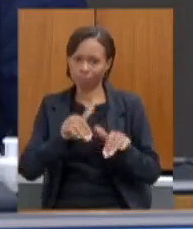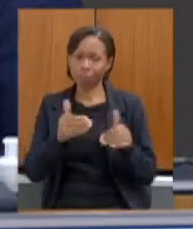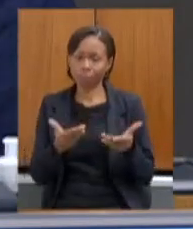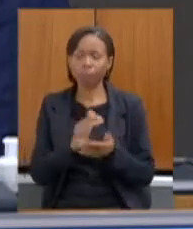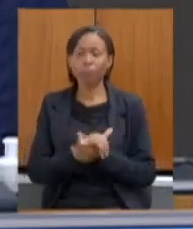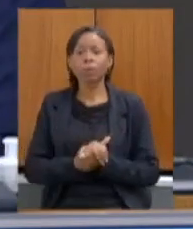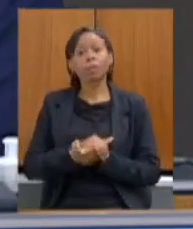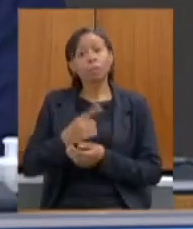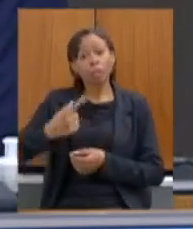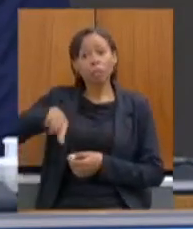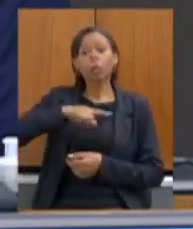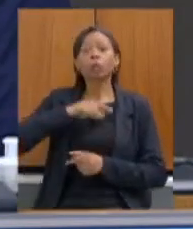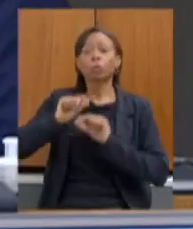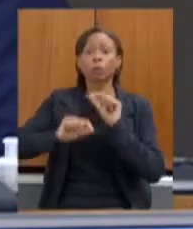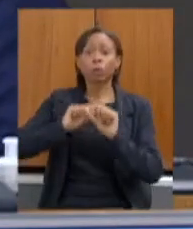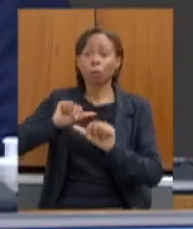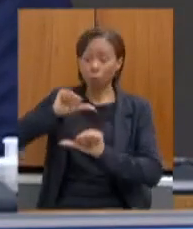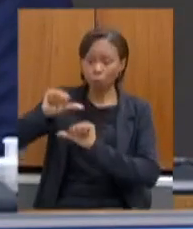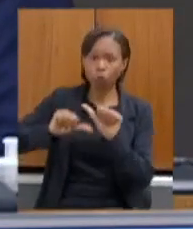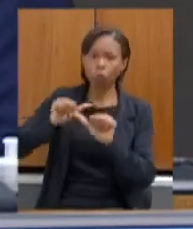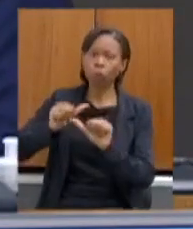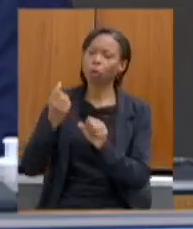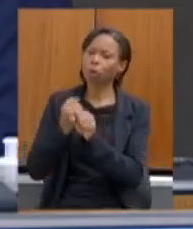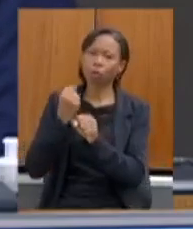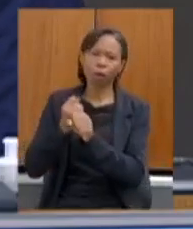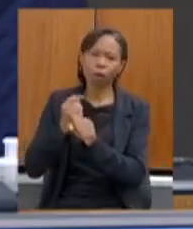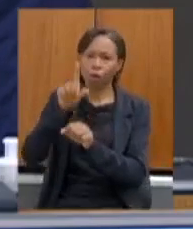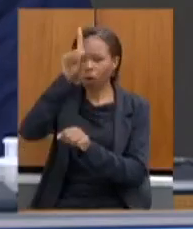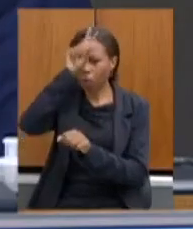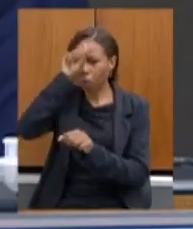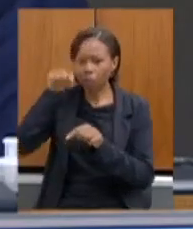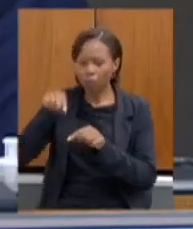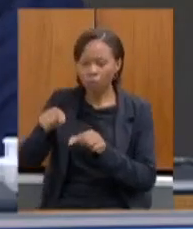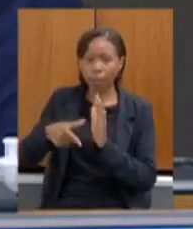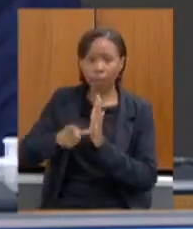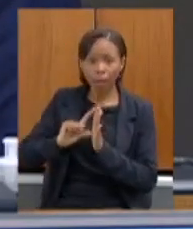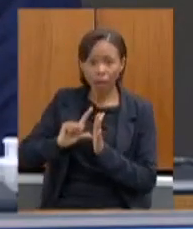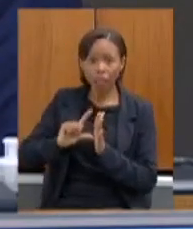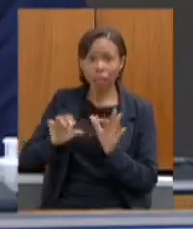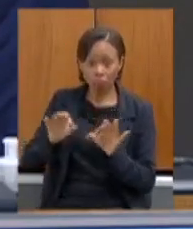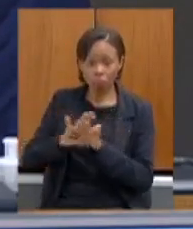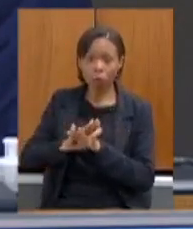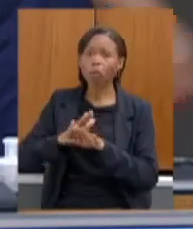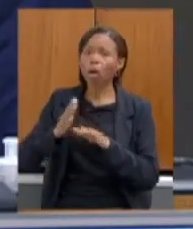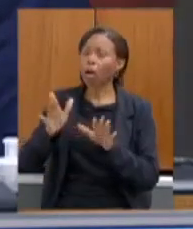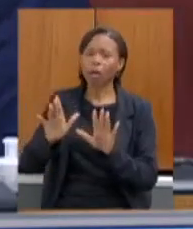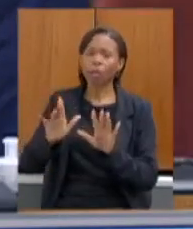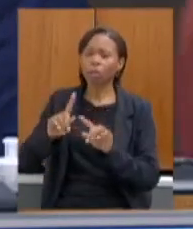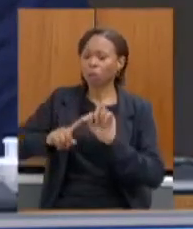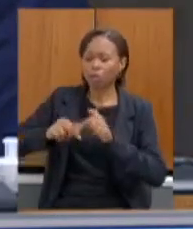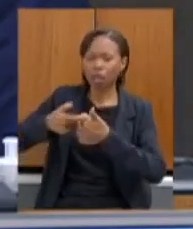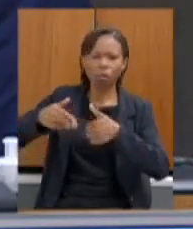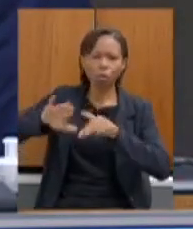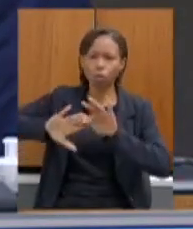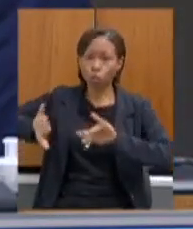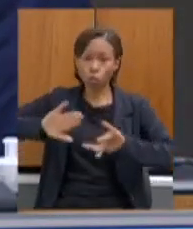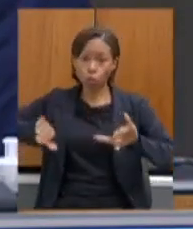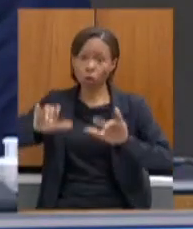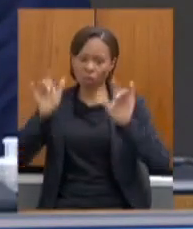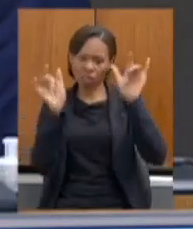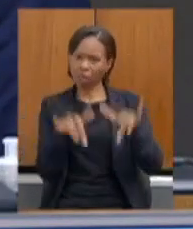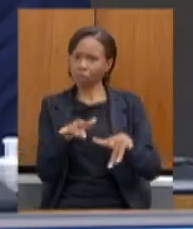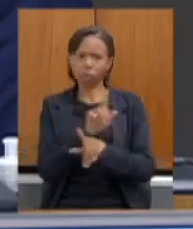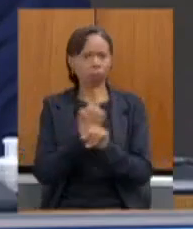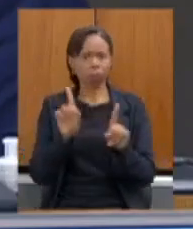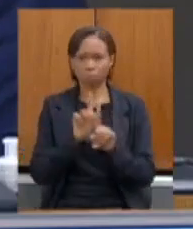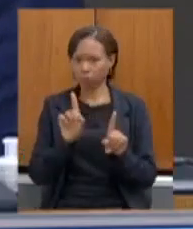Então, fizemos a desmobilização parcial do hospital de campanha, nenhum item do hospital de campanha foi desperdiçado, todo o item do hospital